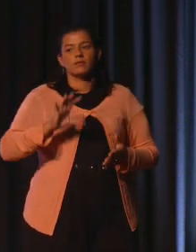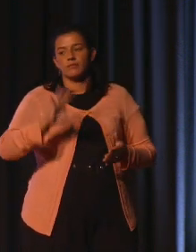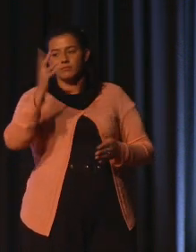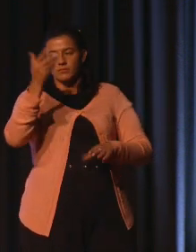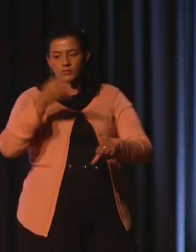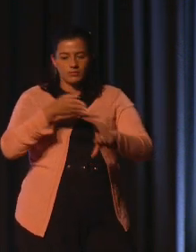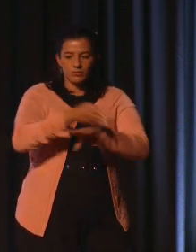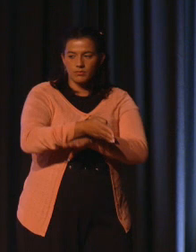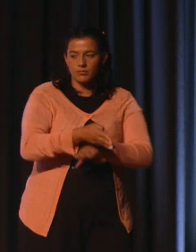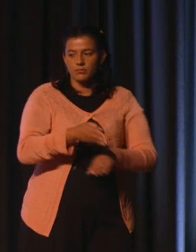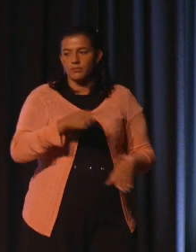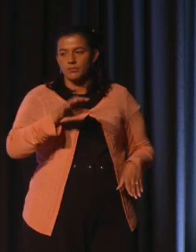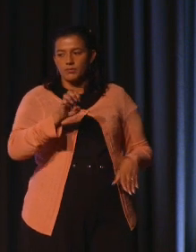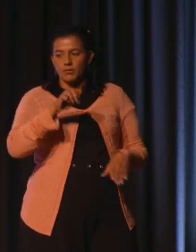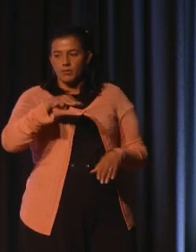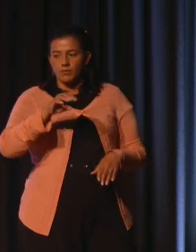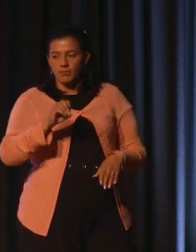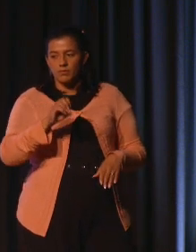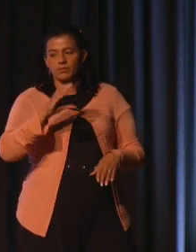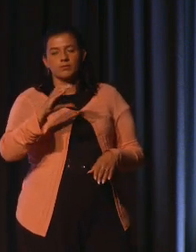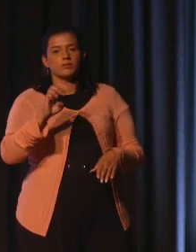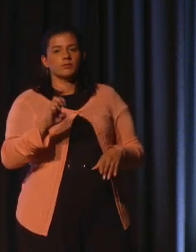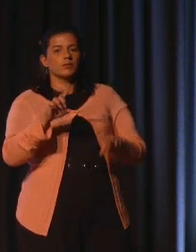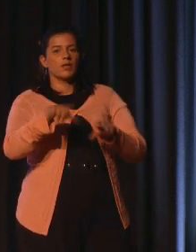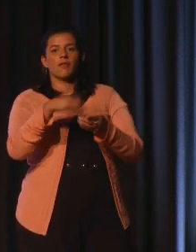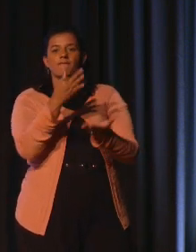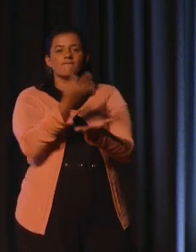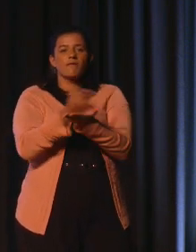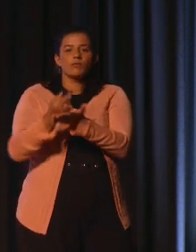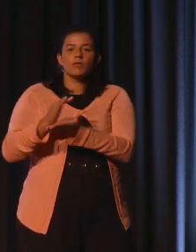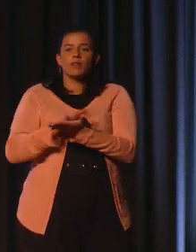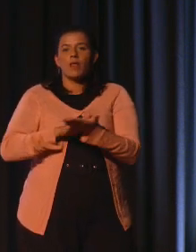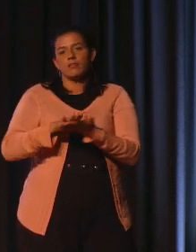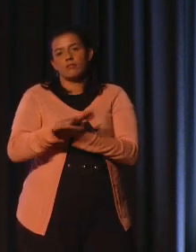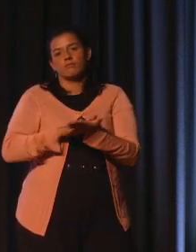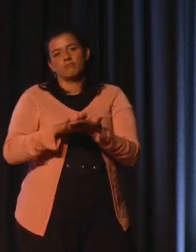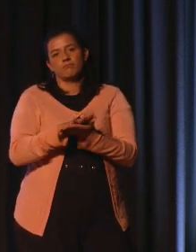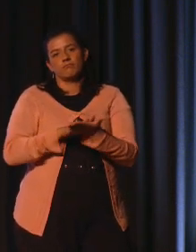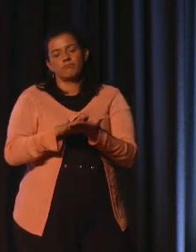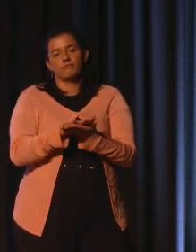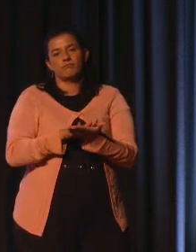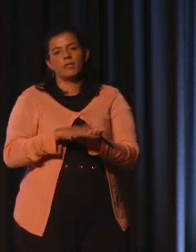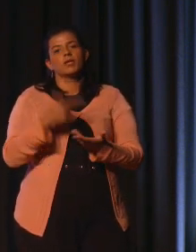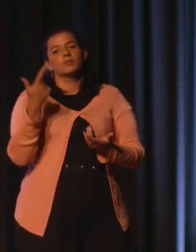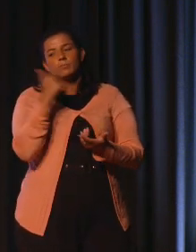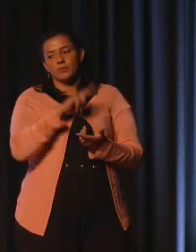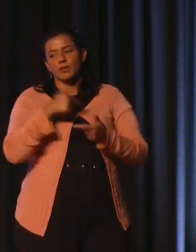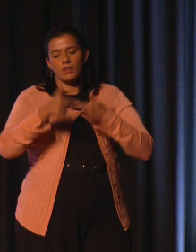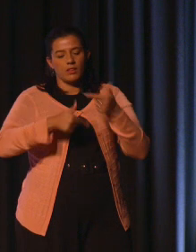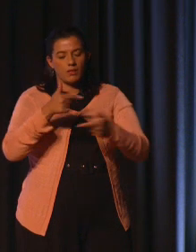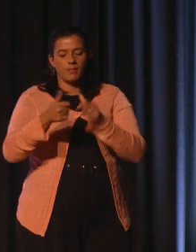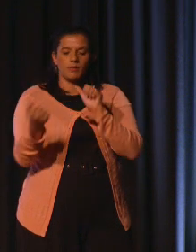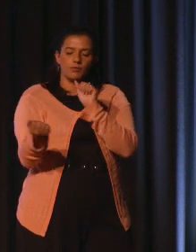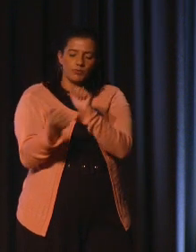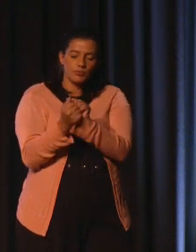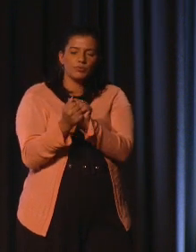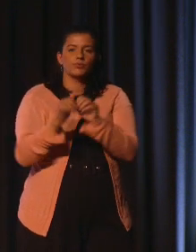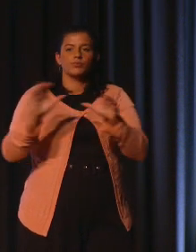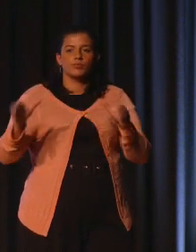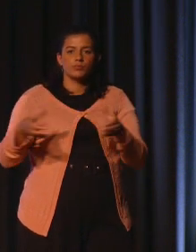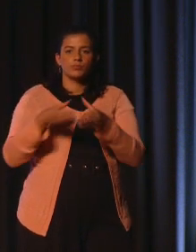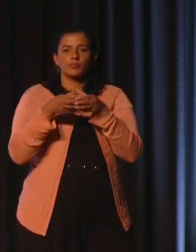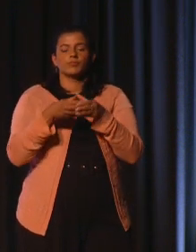entrei no Hemoce, a missão que a gente tem é não deixar faltar nada, né? E por isso que a gente tem que trabalhar em equipe, tem que trabalhar